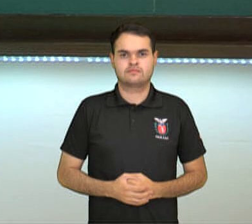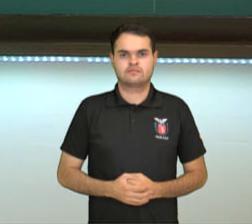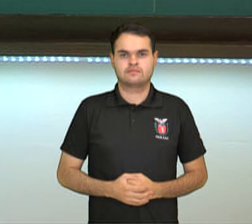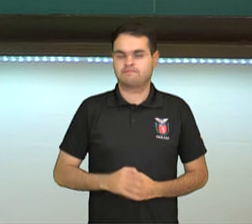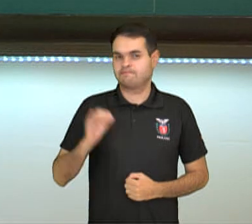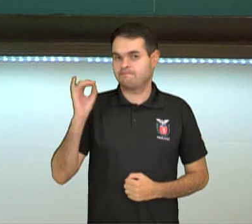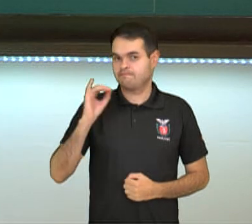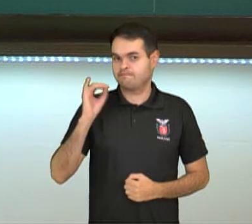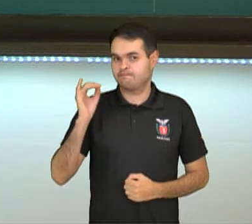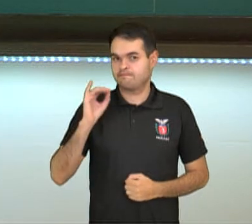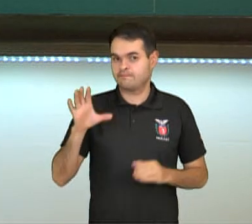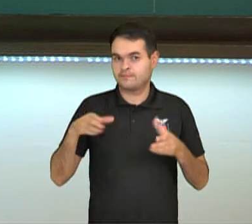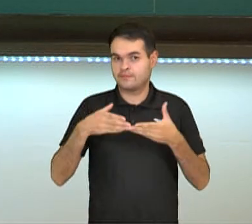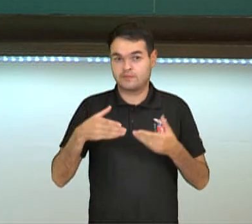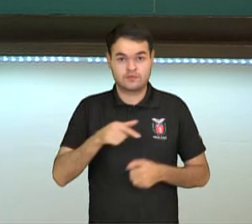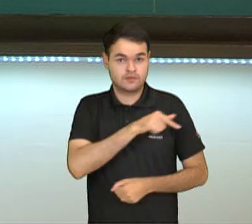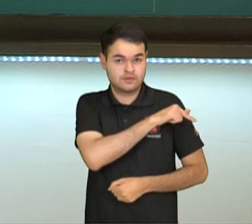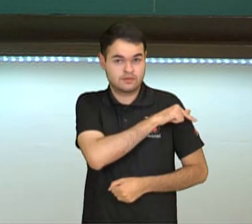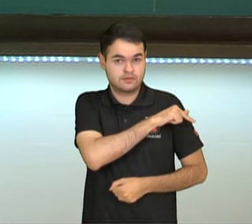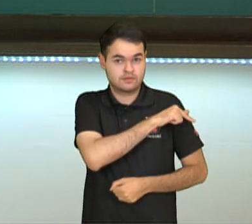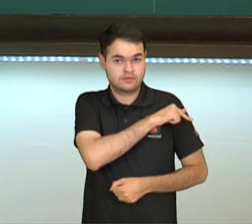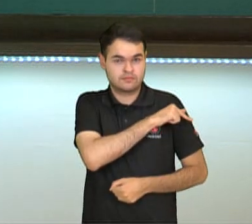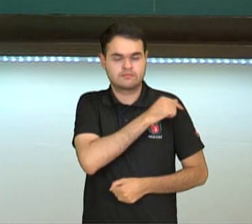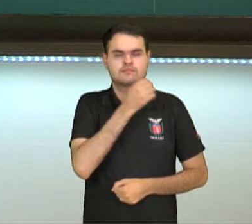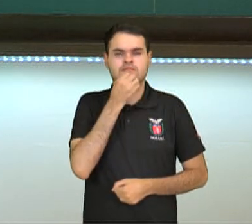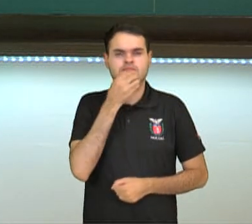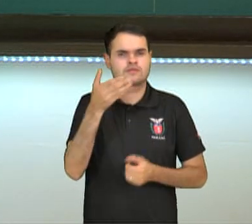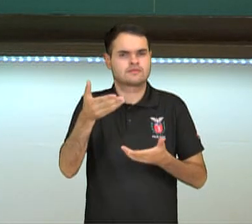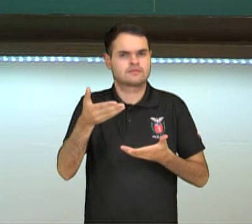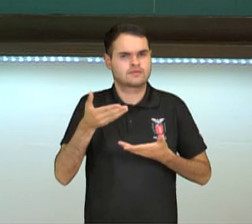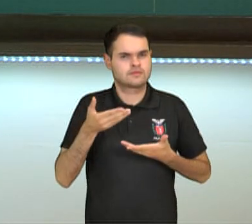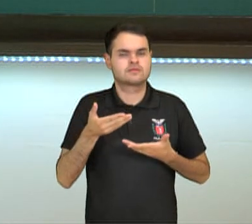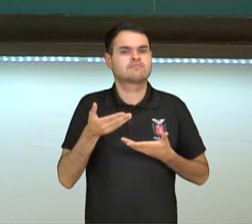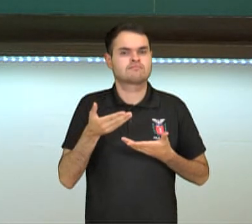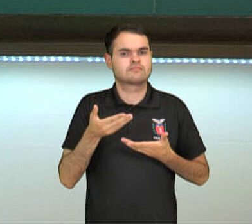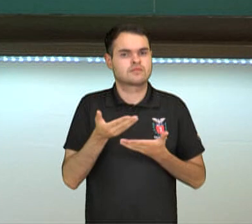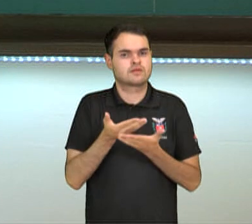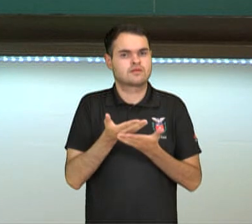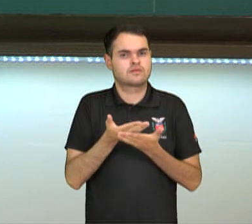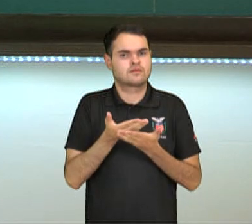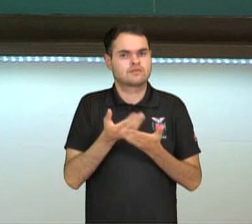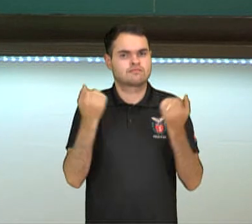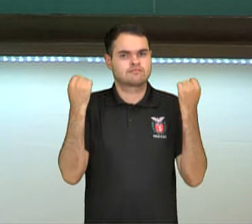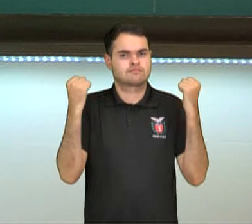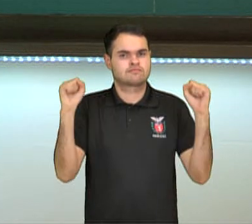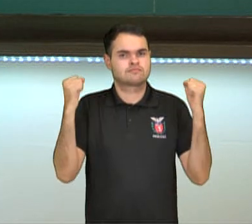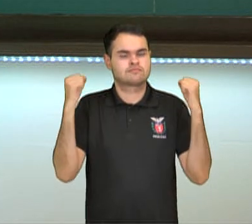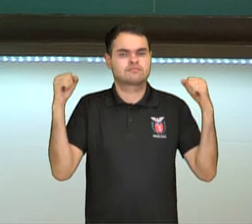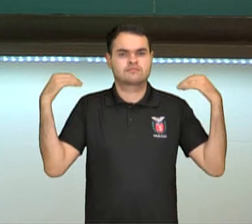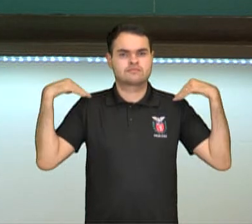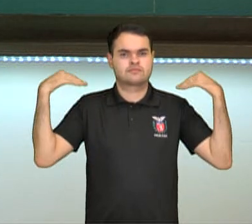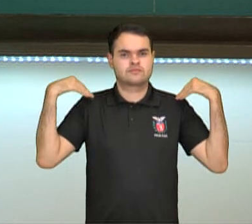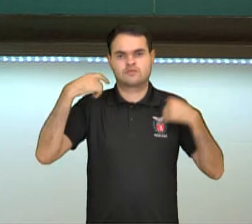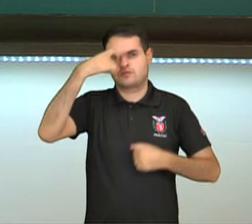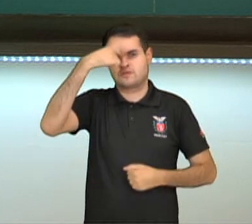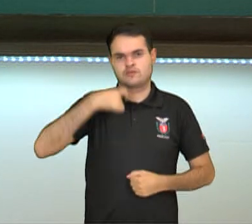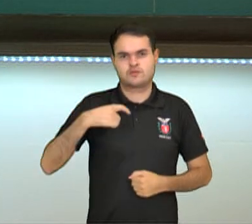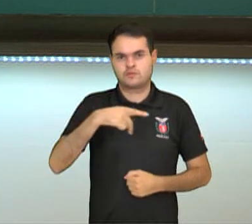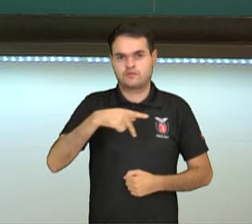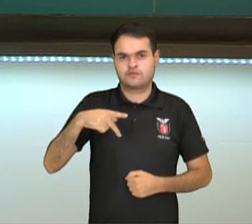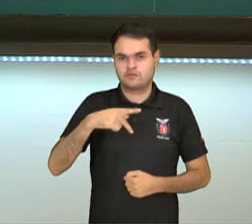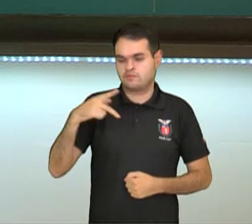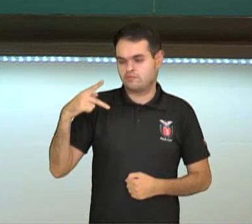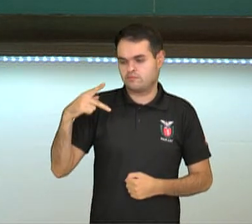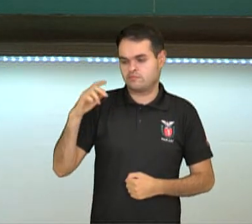Olá, pessoal do 7º ano. Seja bem-vindo à nossa aula de Educação Física. Eu sou o professor